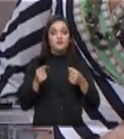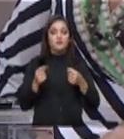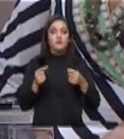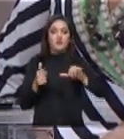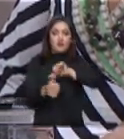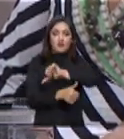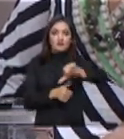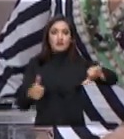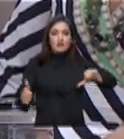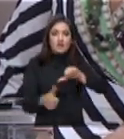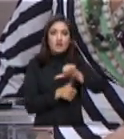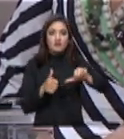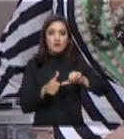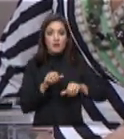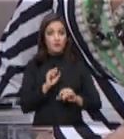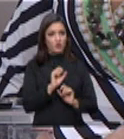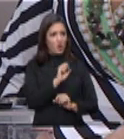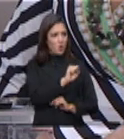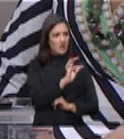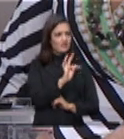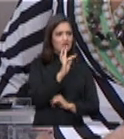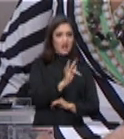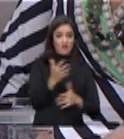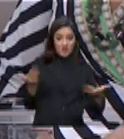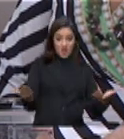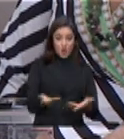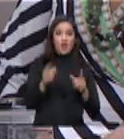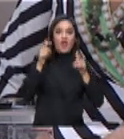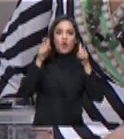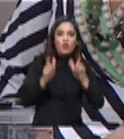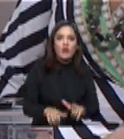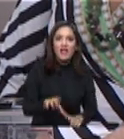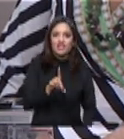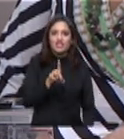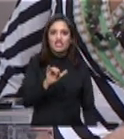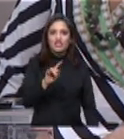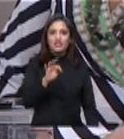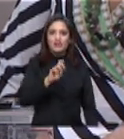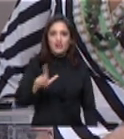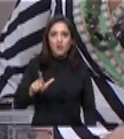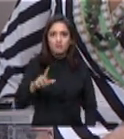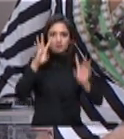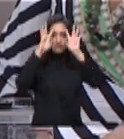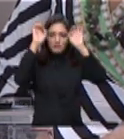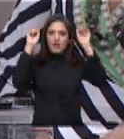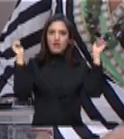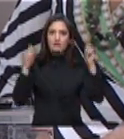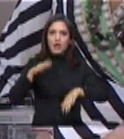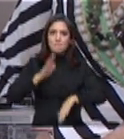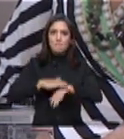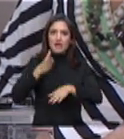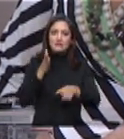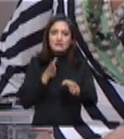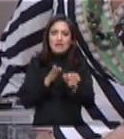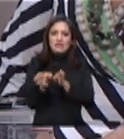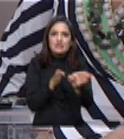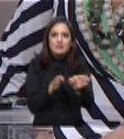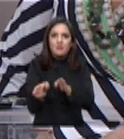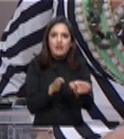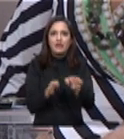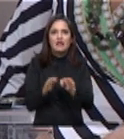o Supremo Tribunal Federal em uma corte constitucional digital, propiciando maior acessibilidade